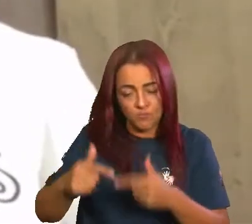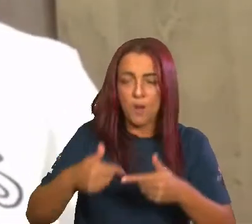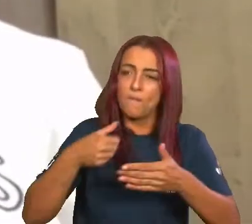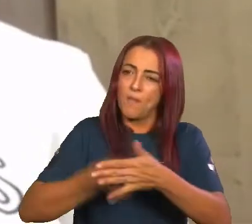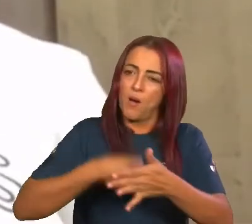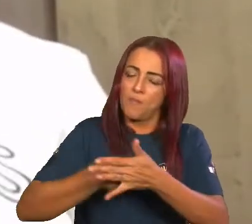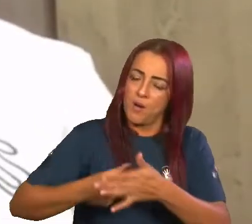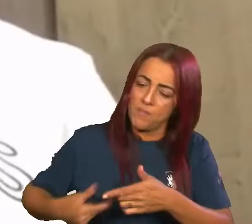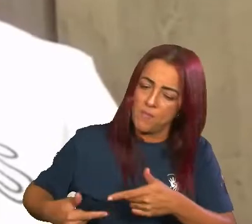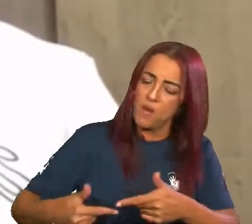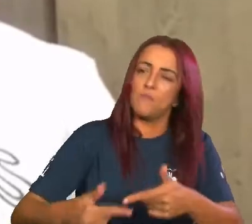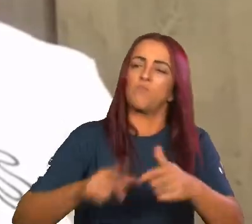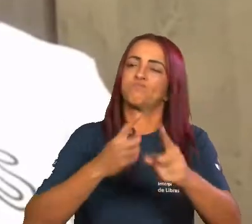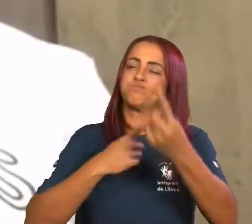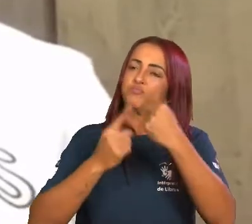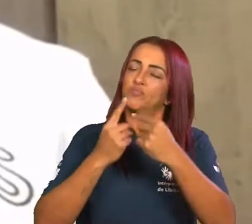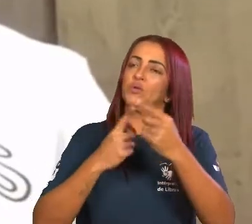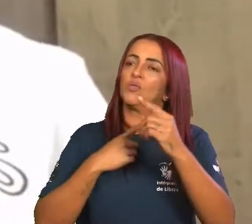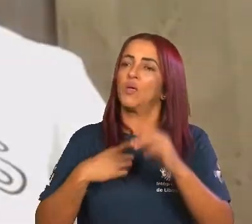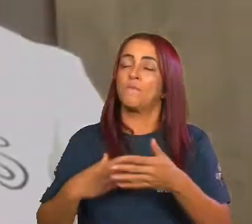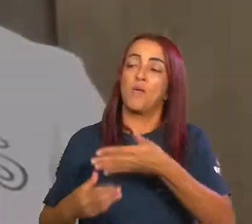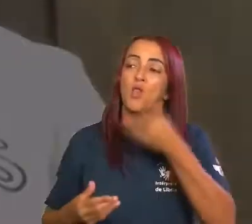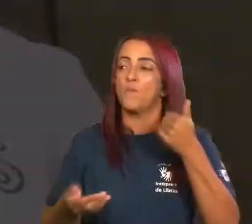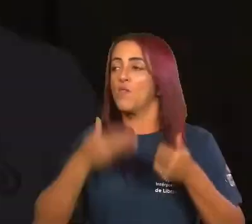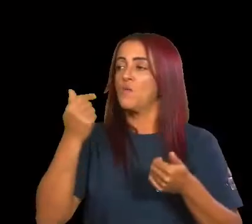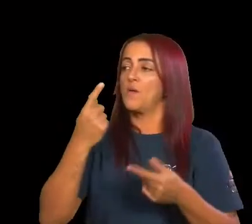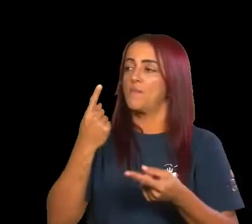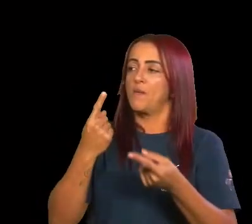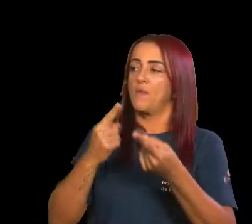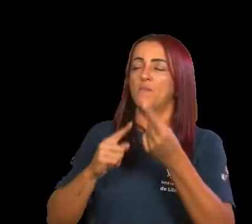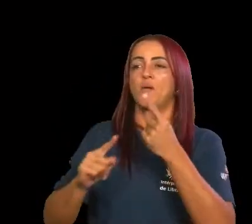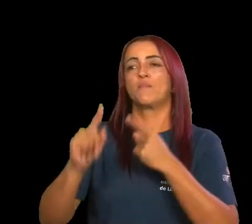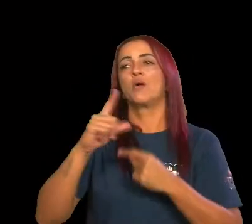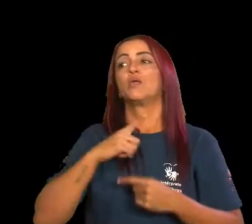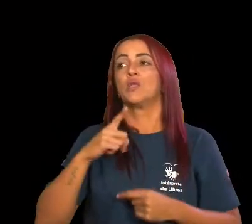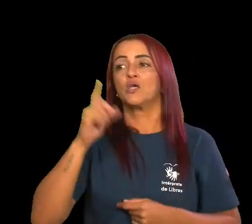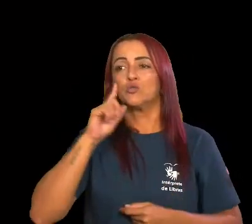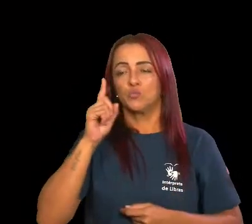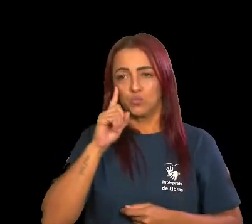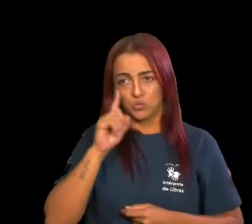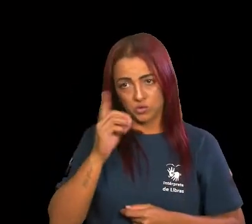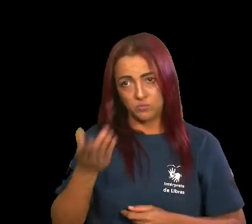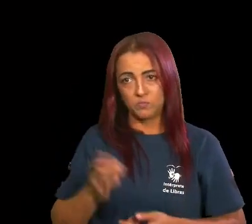e metas. É se tornar alguém melhor a cada dia.